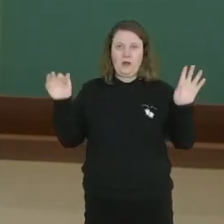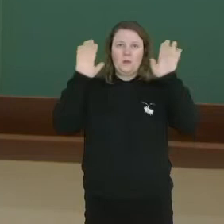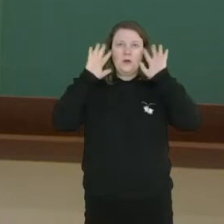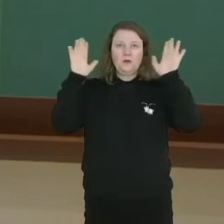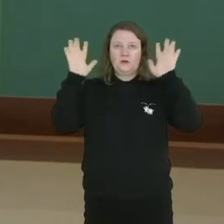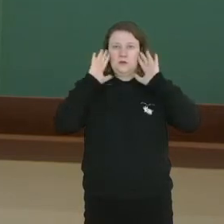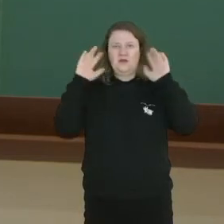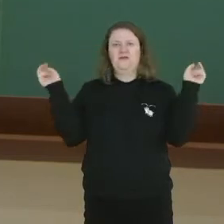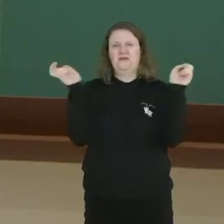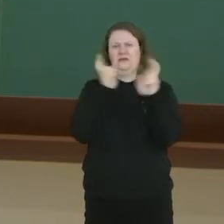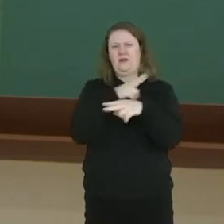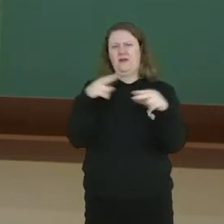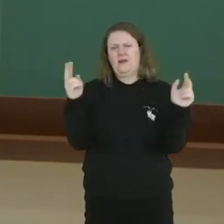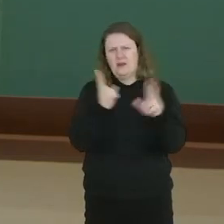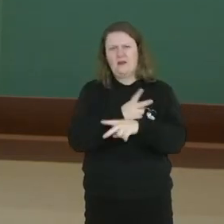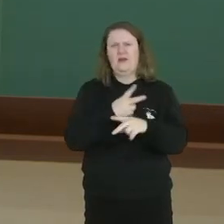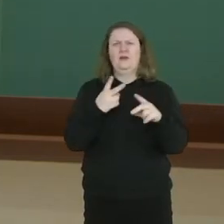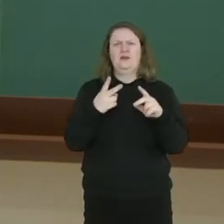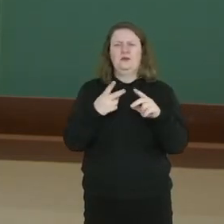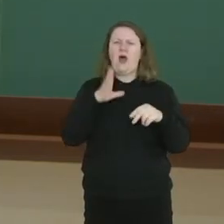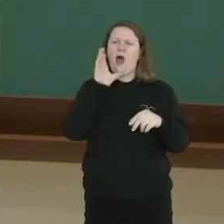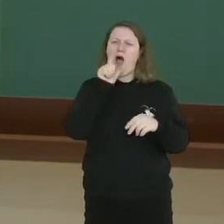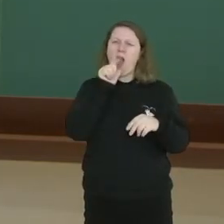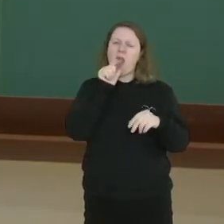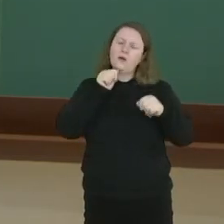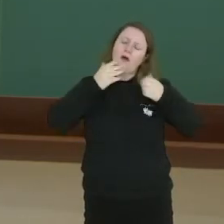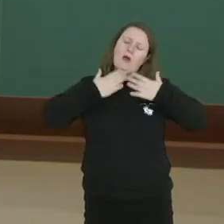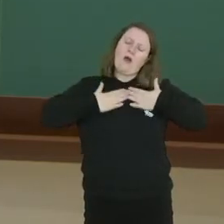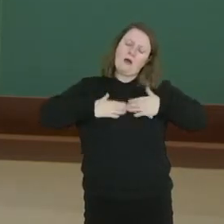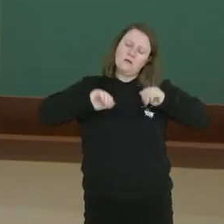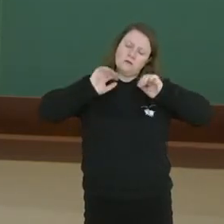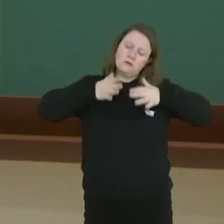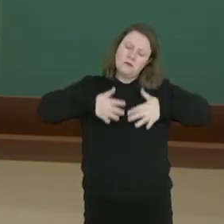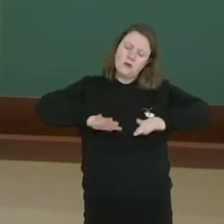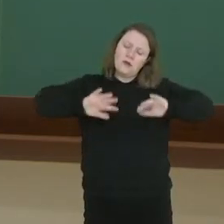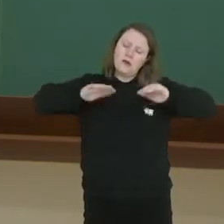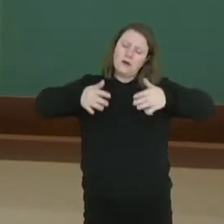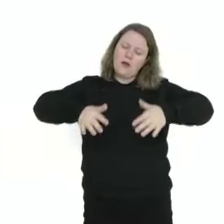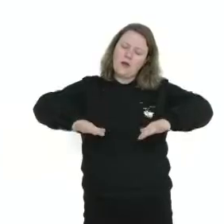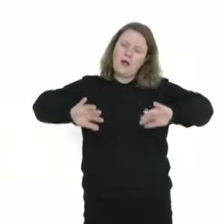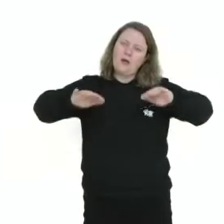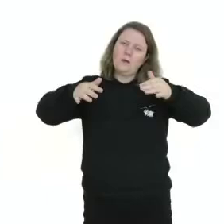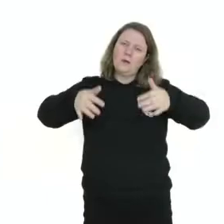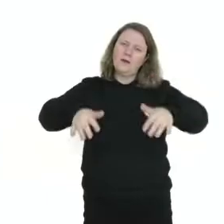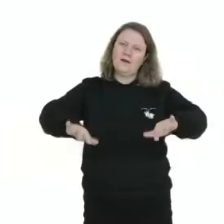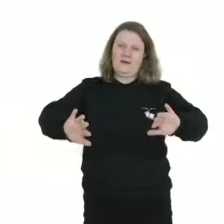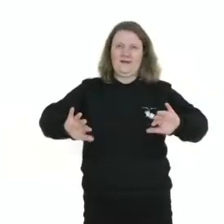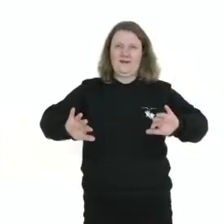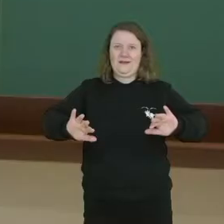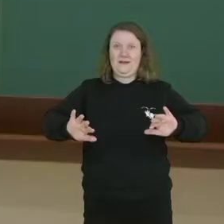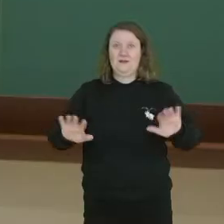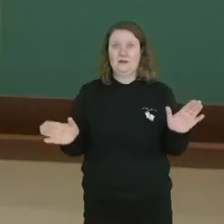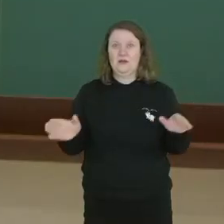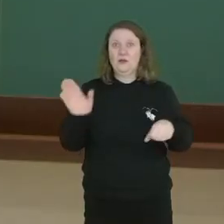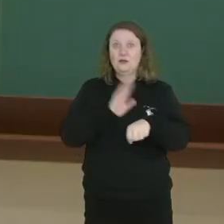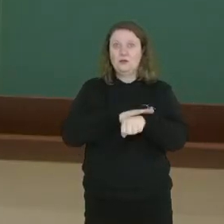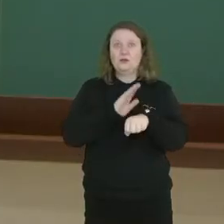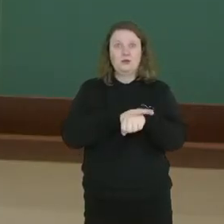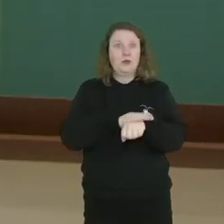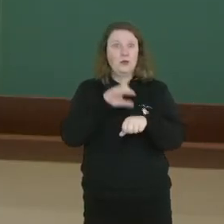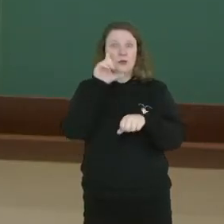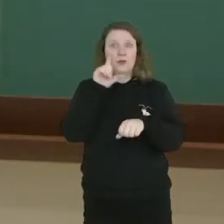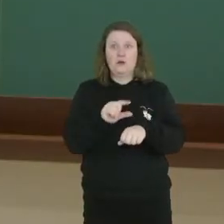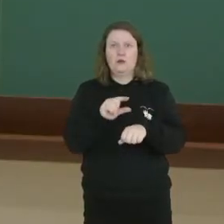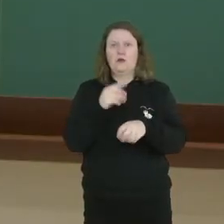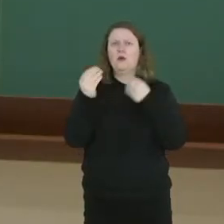tenha vento, não tem correnteza, tá tudo bem tranquilo para essa travessia, tá bom? No menor tempo possível. Então, como que ele